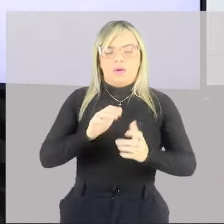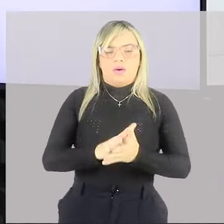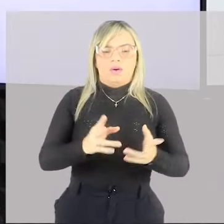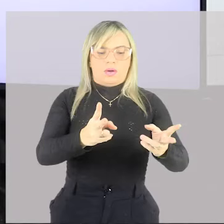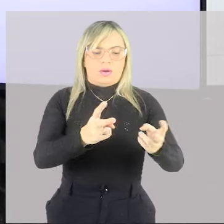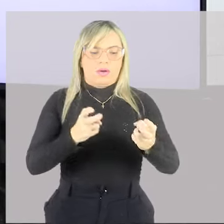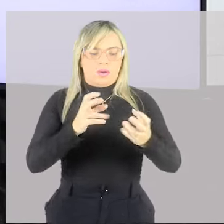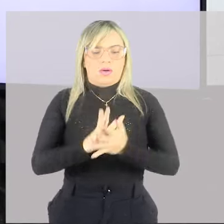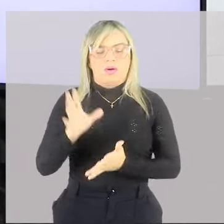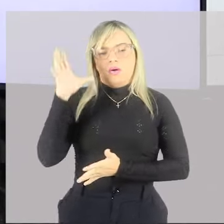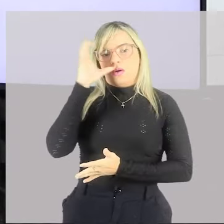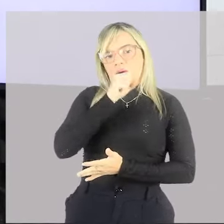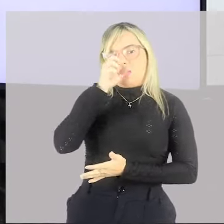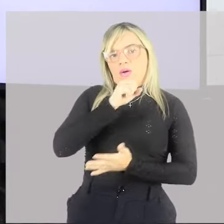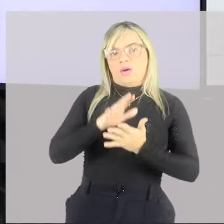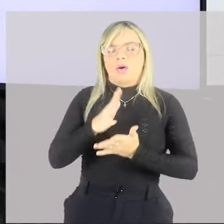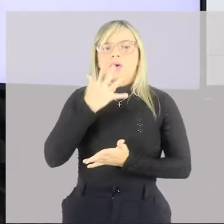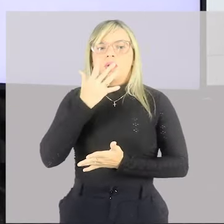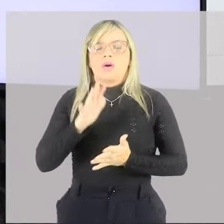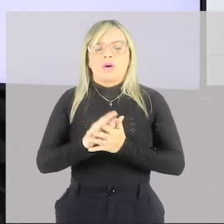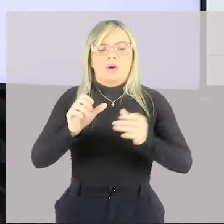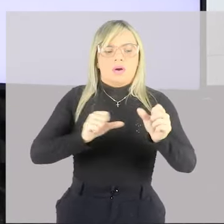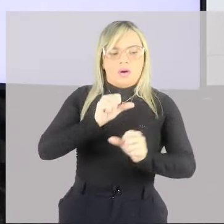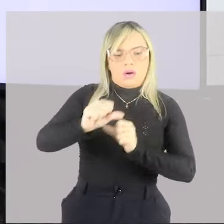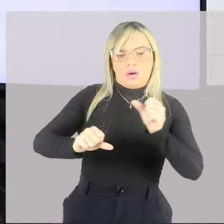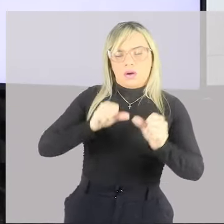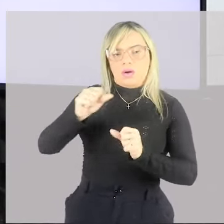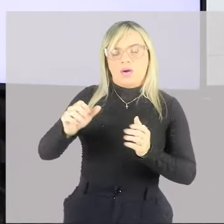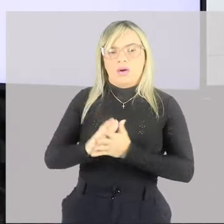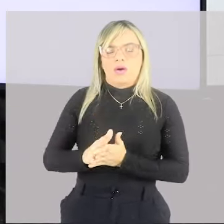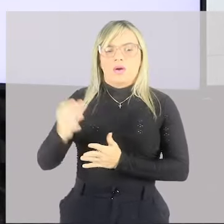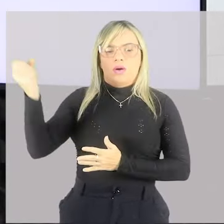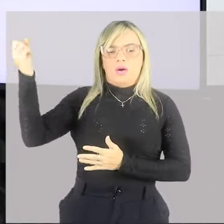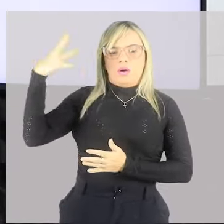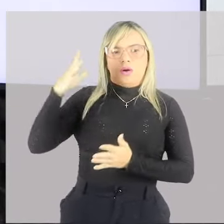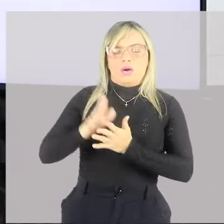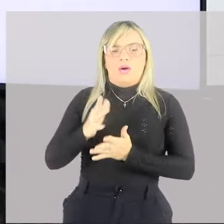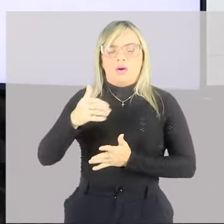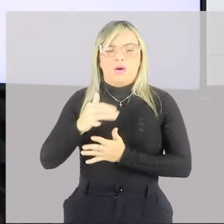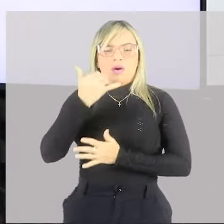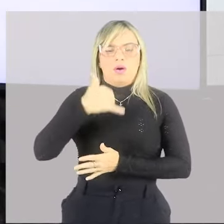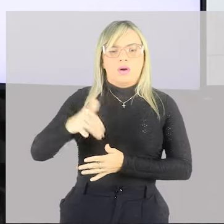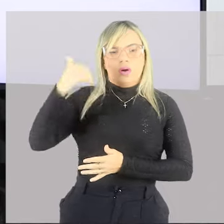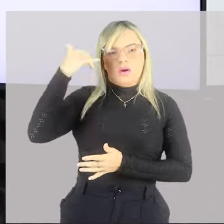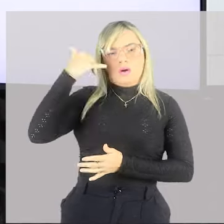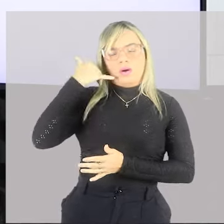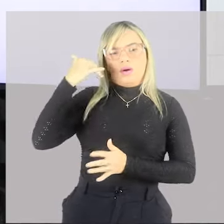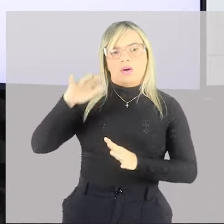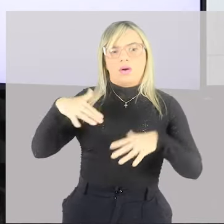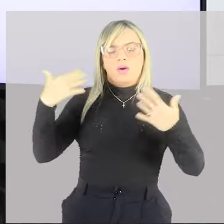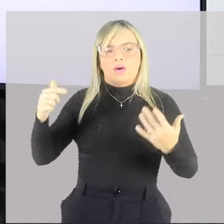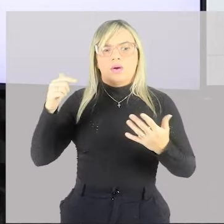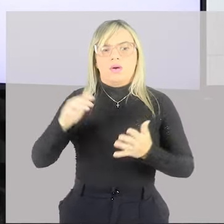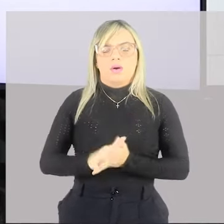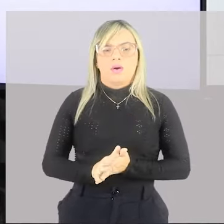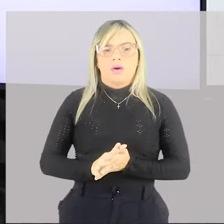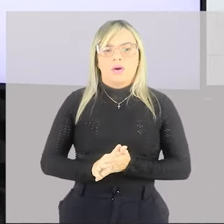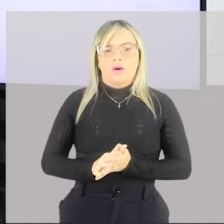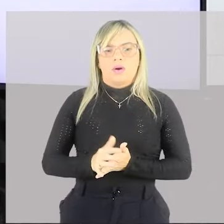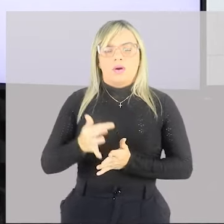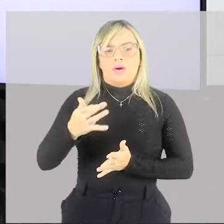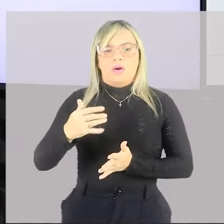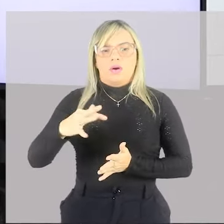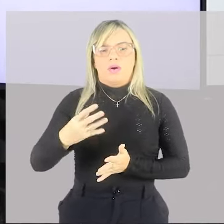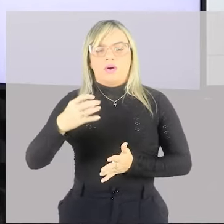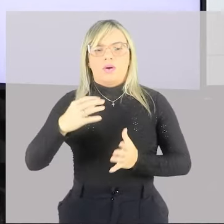rapidamente porque as cores iam ser modificadas essa luz é o que vocês chamam nos celulares de vocês nos aparelhos celulares de filtro é